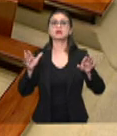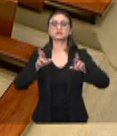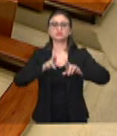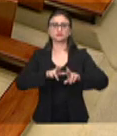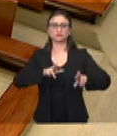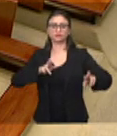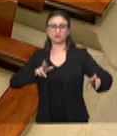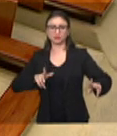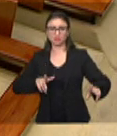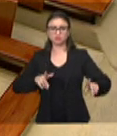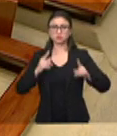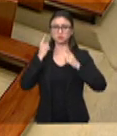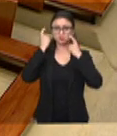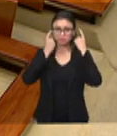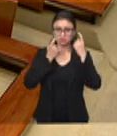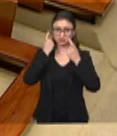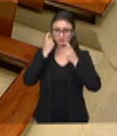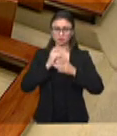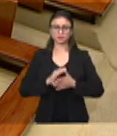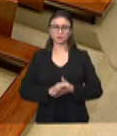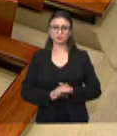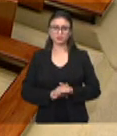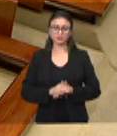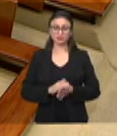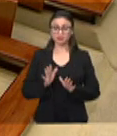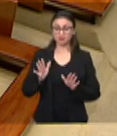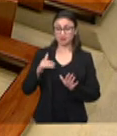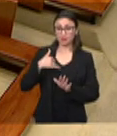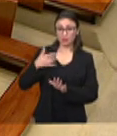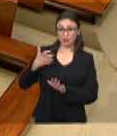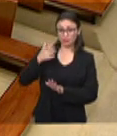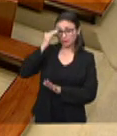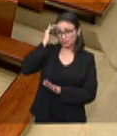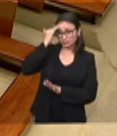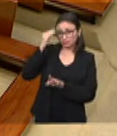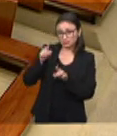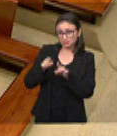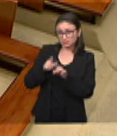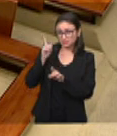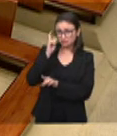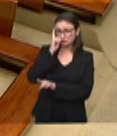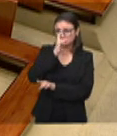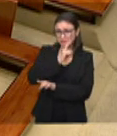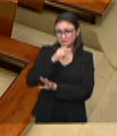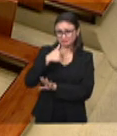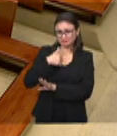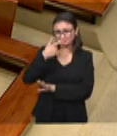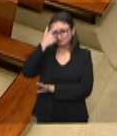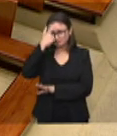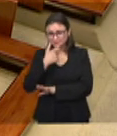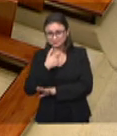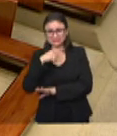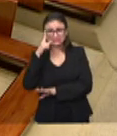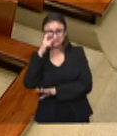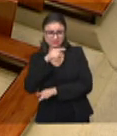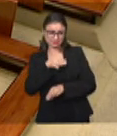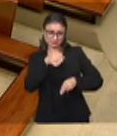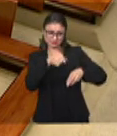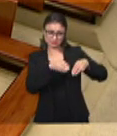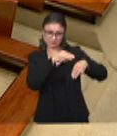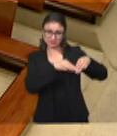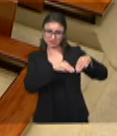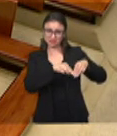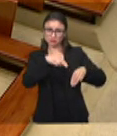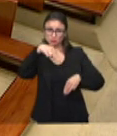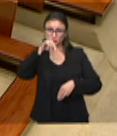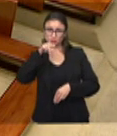decisão e essa preocupação. Foi a minha Eu só quero entender também, fica muito difícil, acho que tanto para mim como para o ministro Nunes Marques,